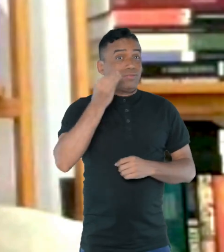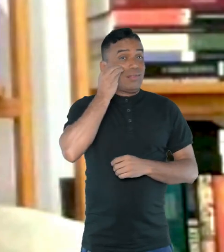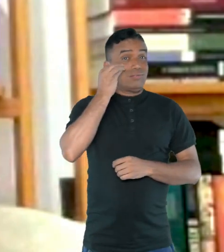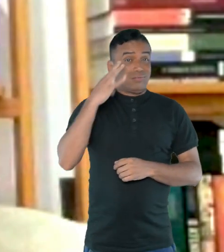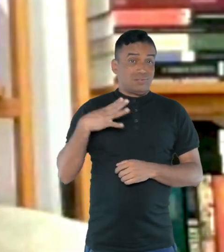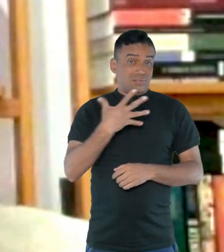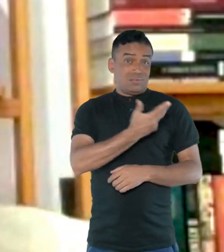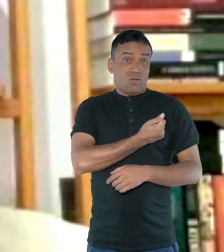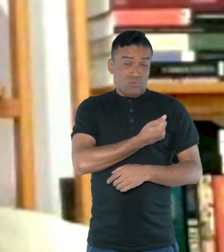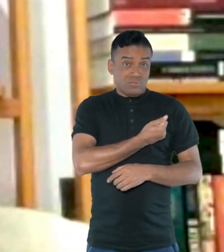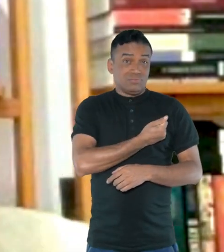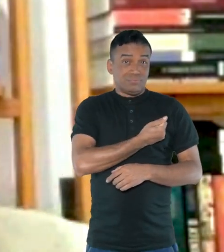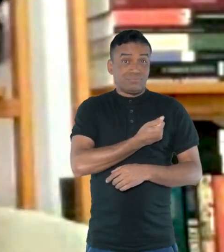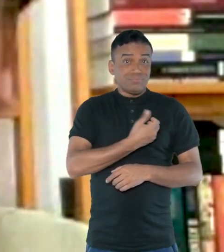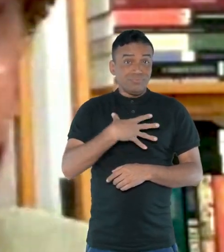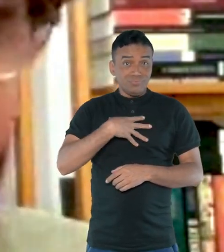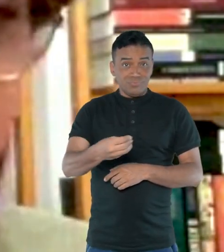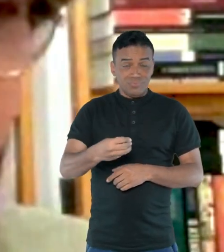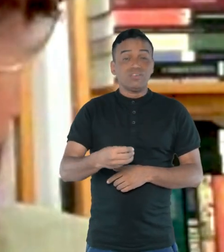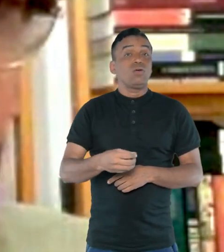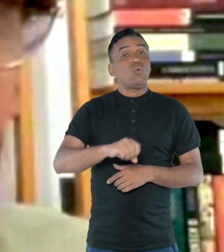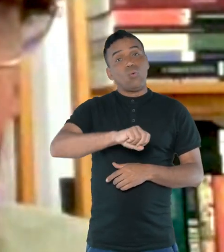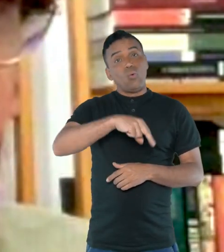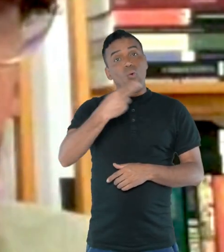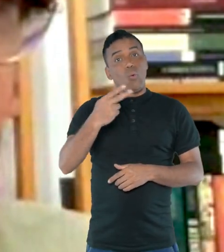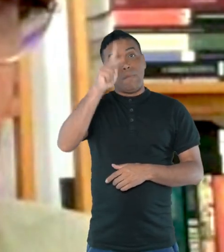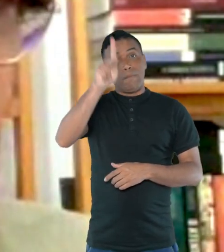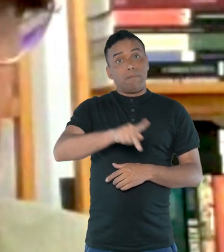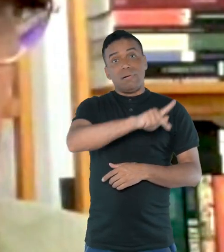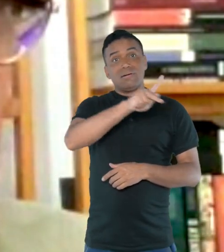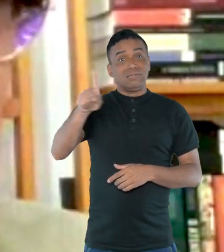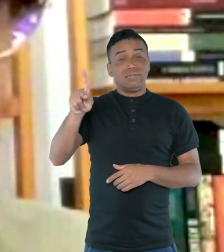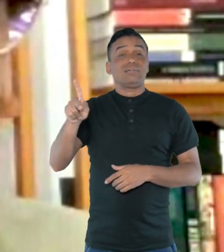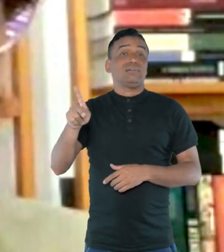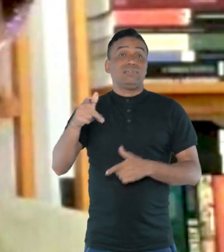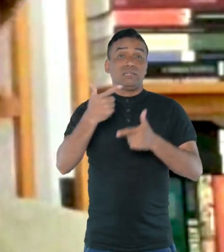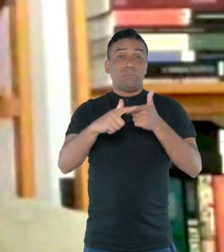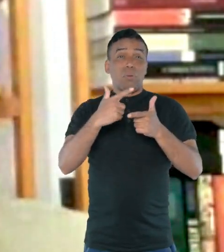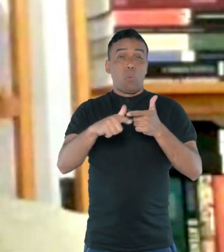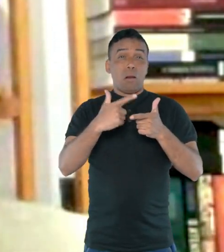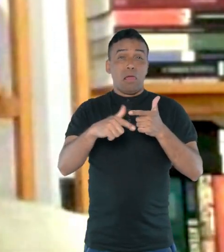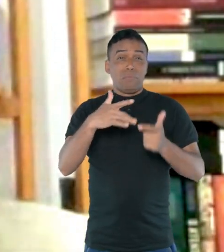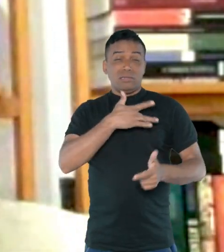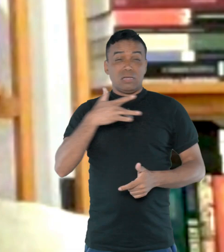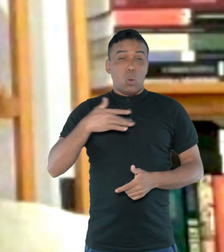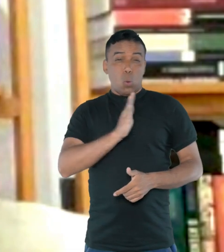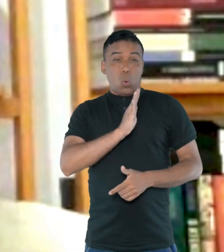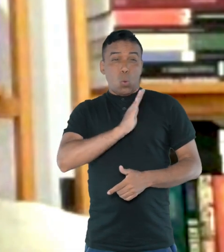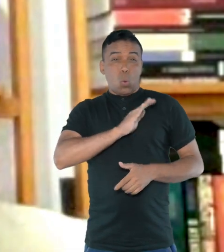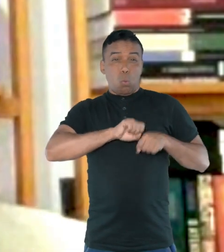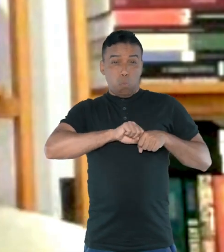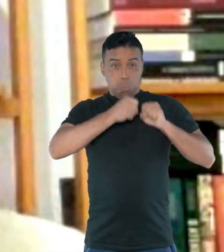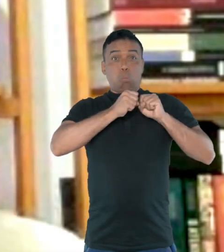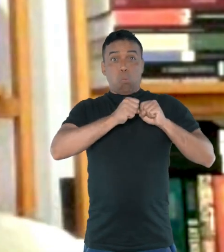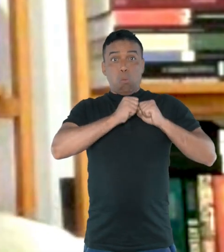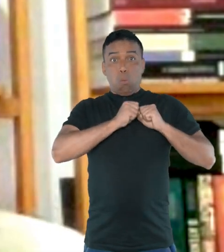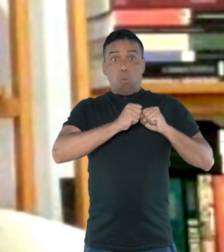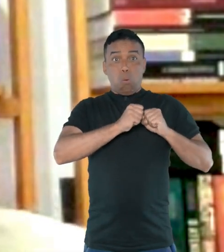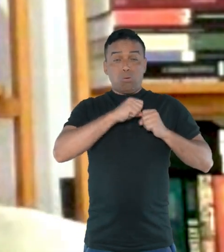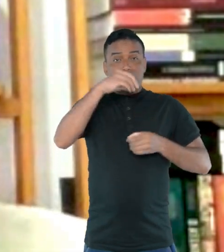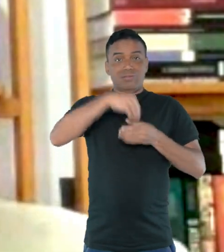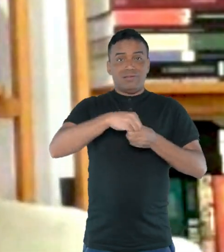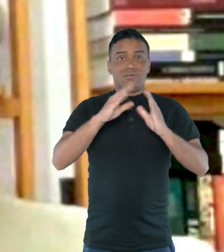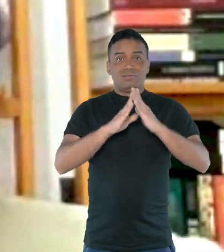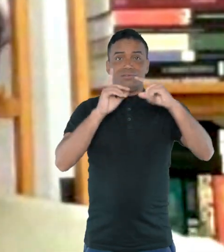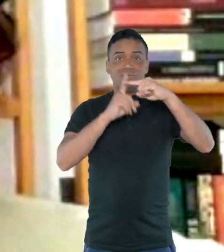tem um ataque cardíaco no meio da igreja, ou de uma mulher que não tem mesmo o direito